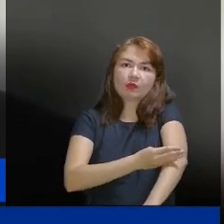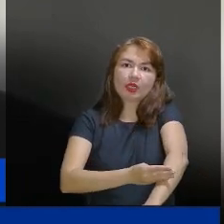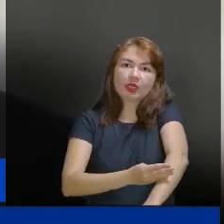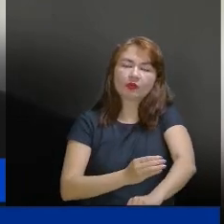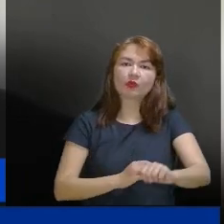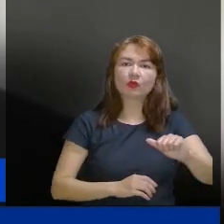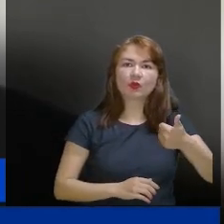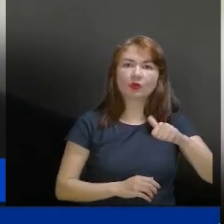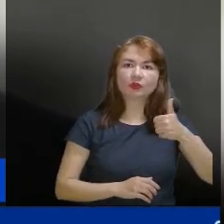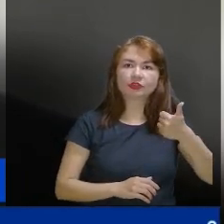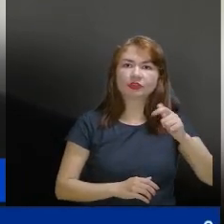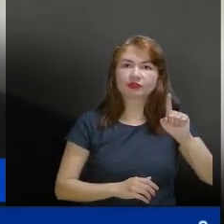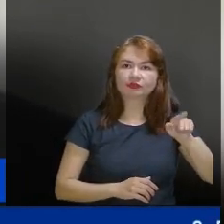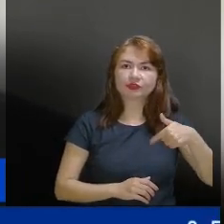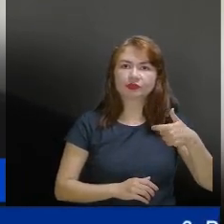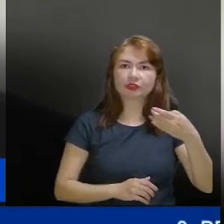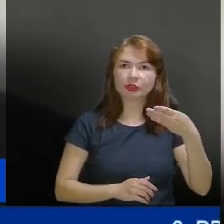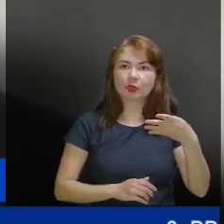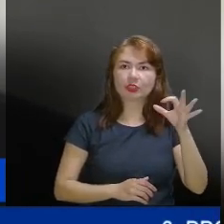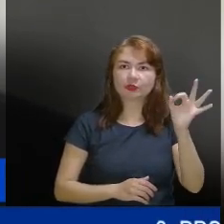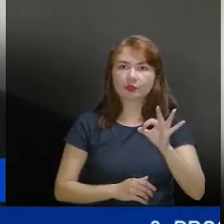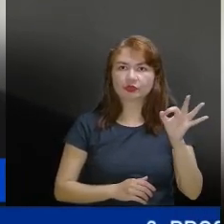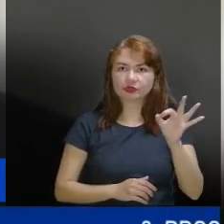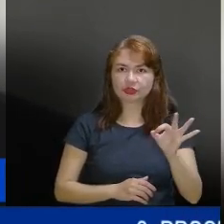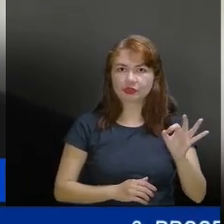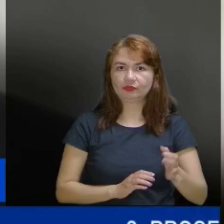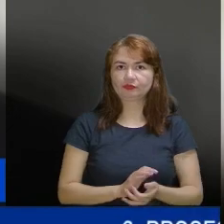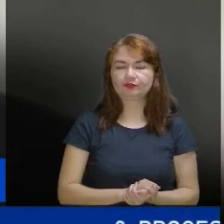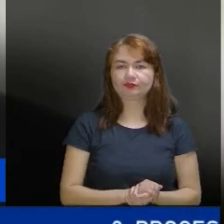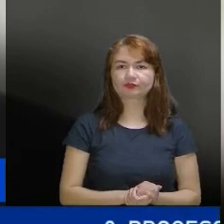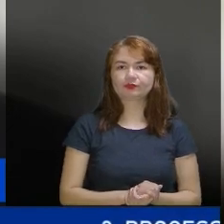21,4%. Então, o que nós temos